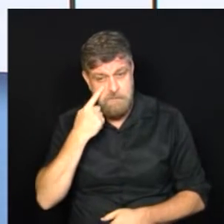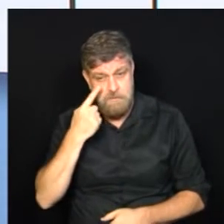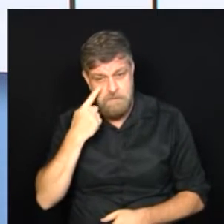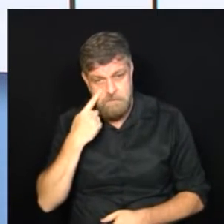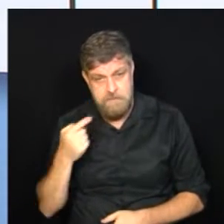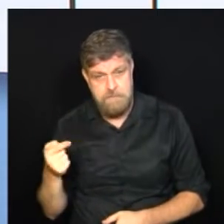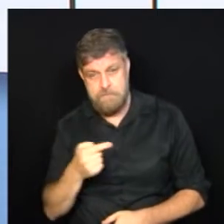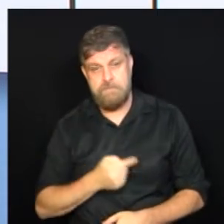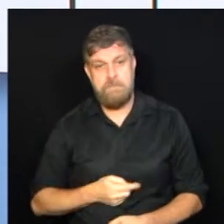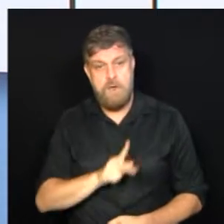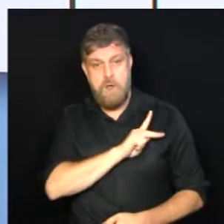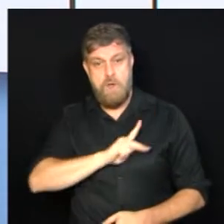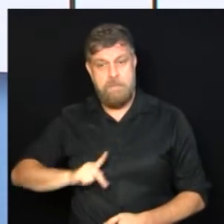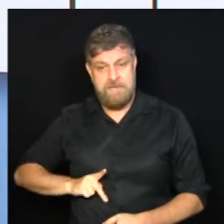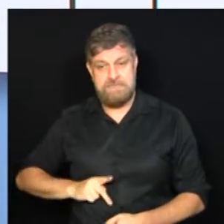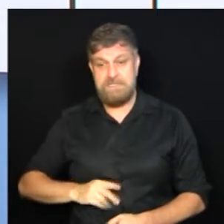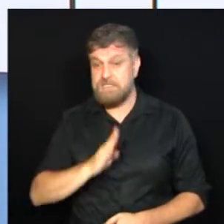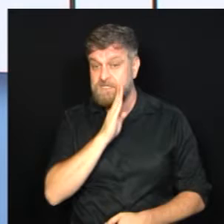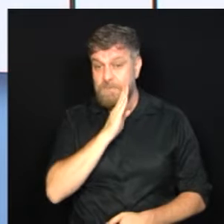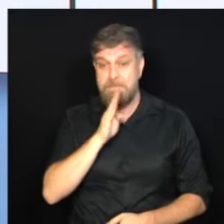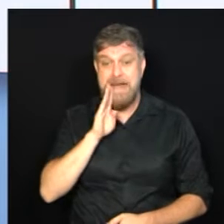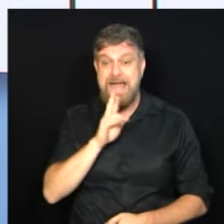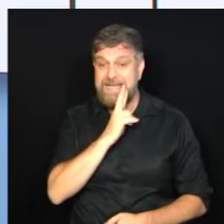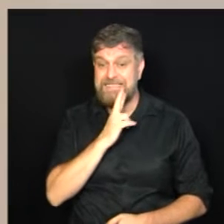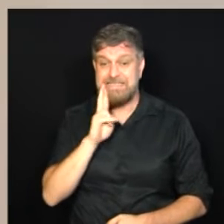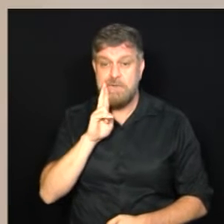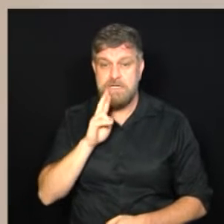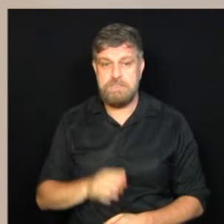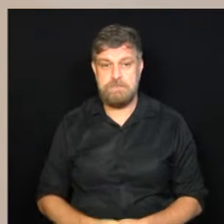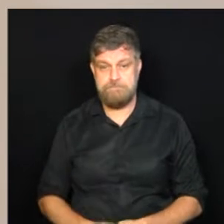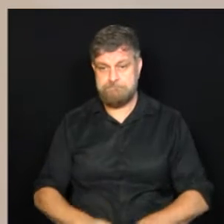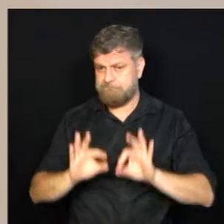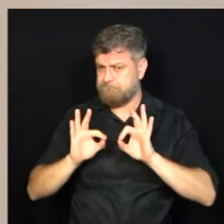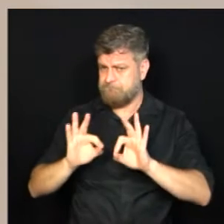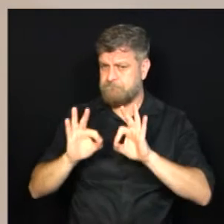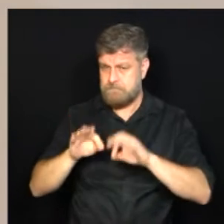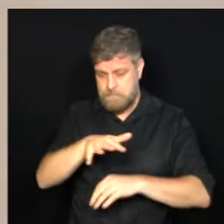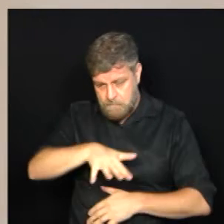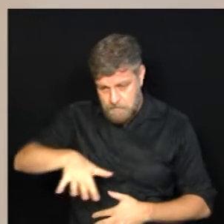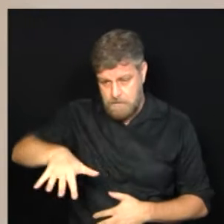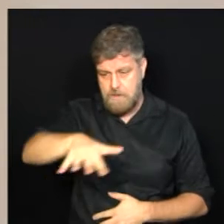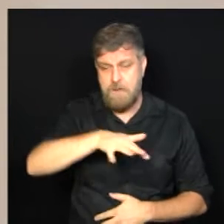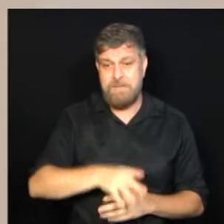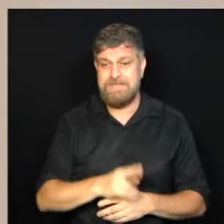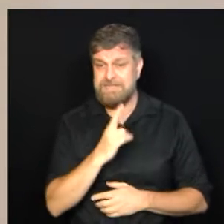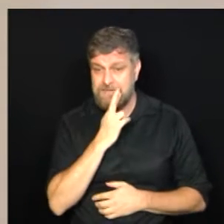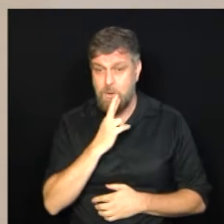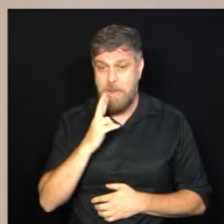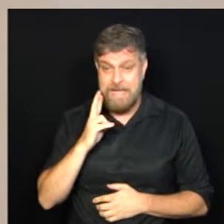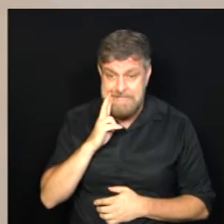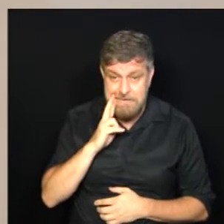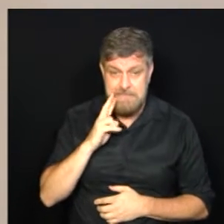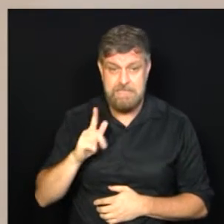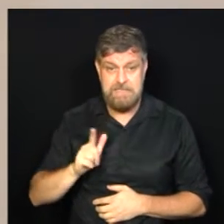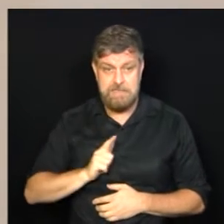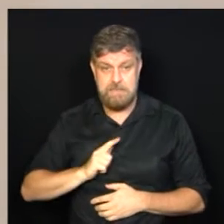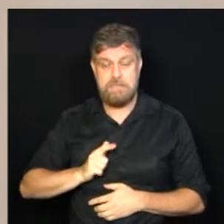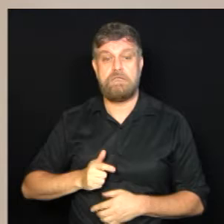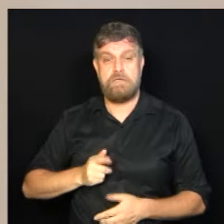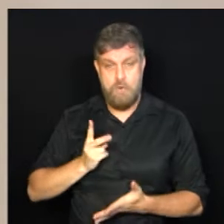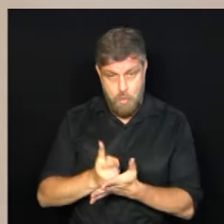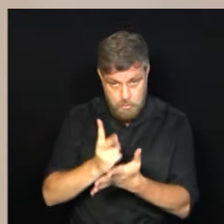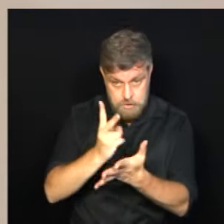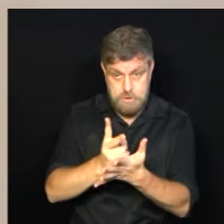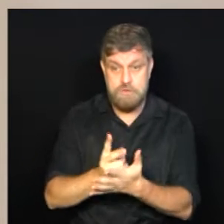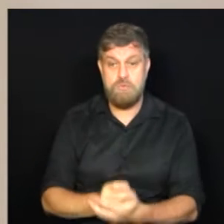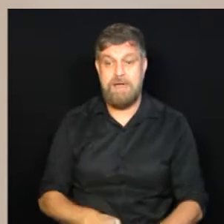palavra do presidente da Abrazel. Foi muito positivo para o setor de bares e restaurantes a manutenção do estado de São